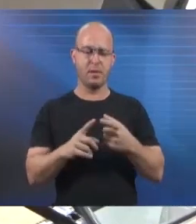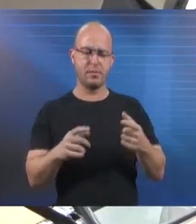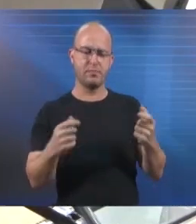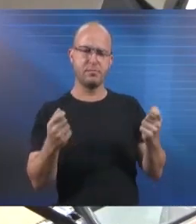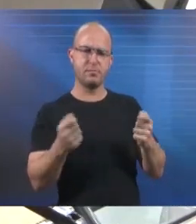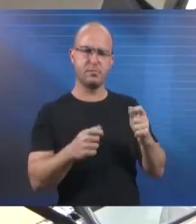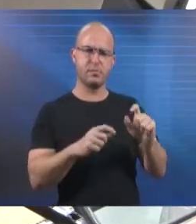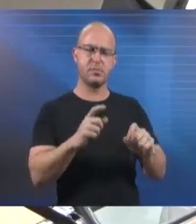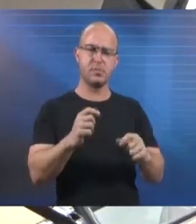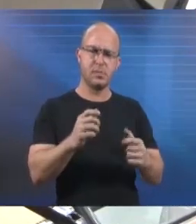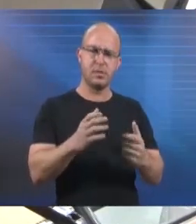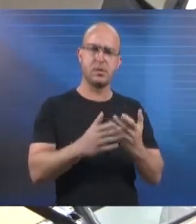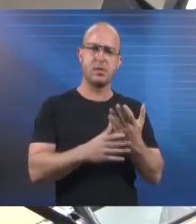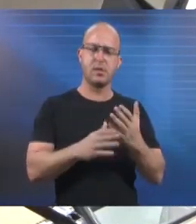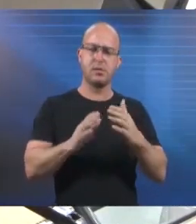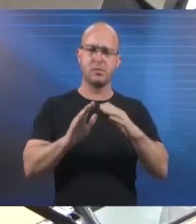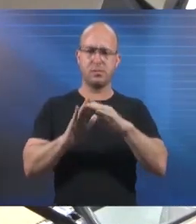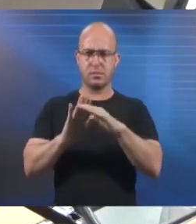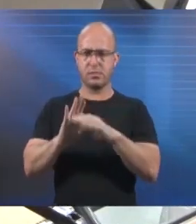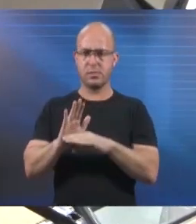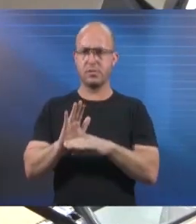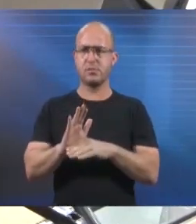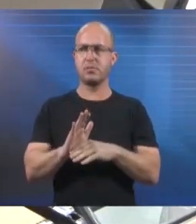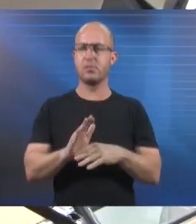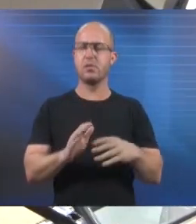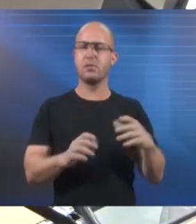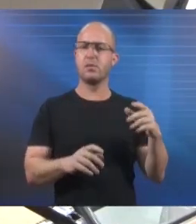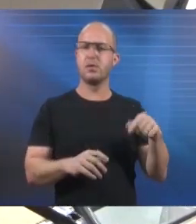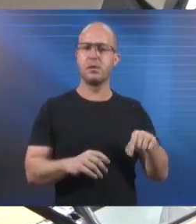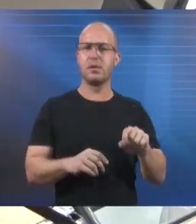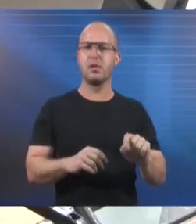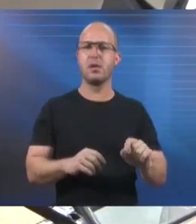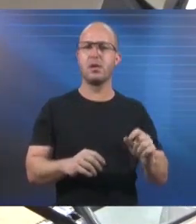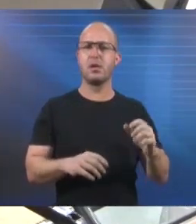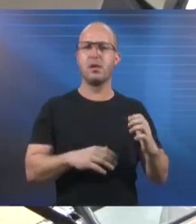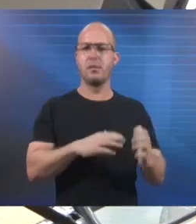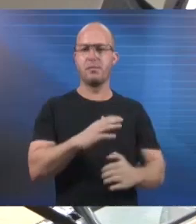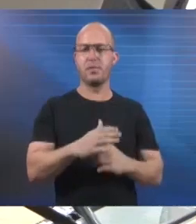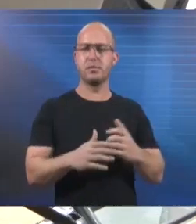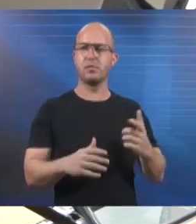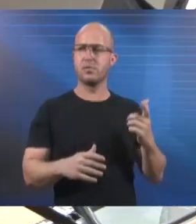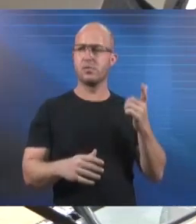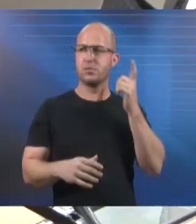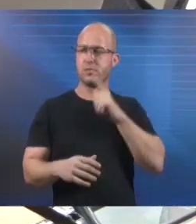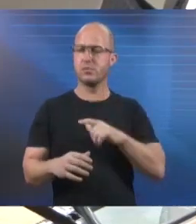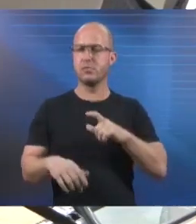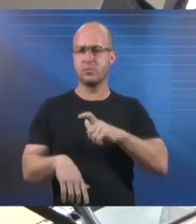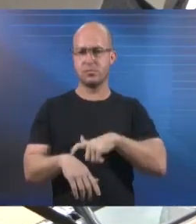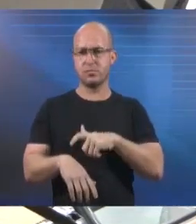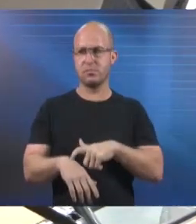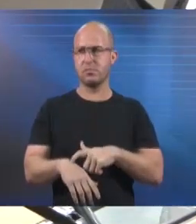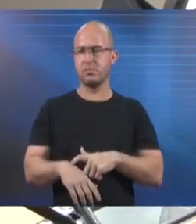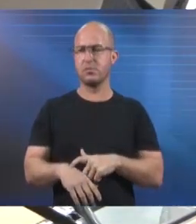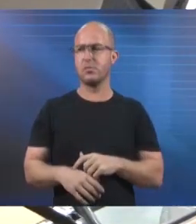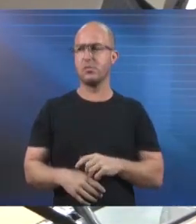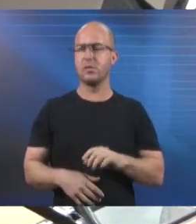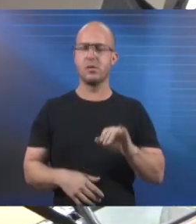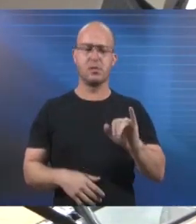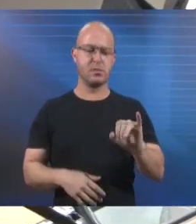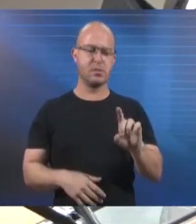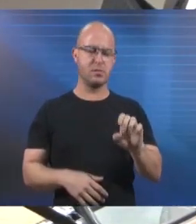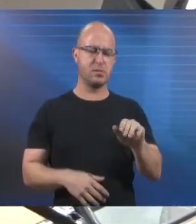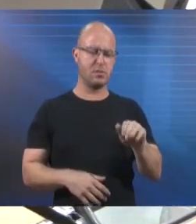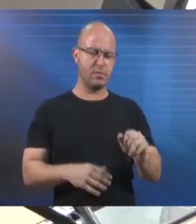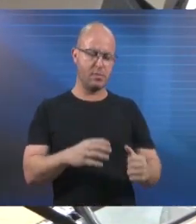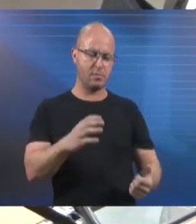que também criar as condições para que o órgão possa cumprir esses prazos veja desde que o idema